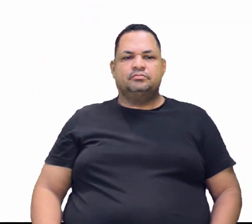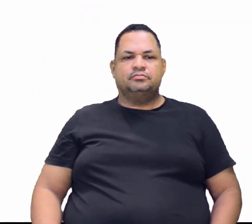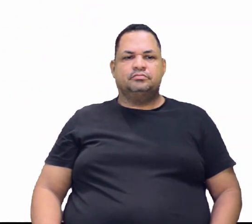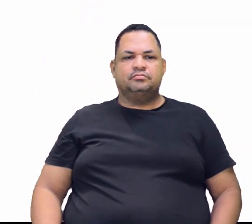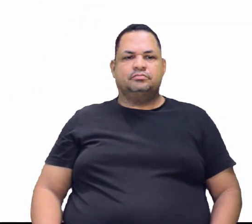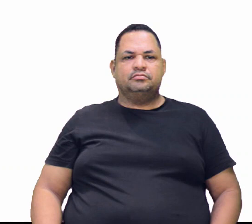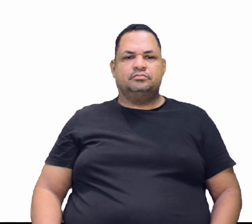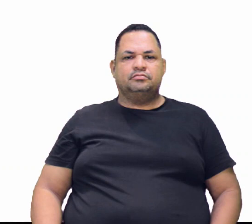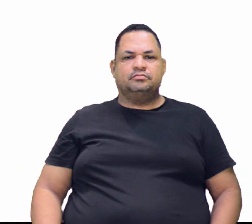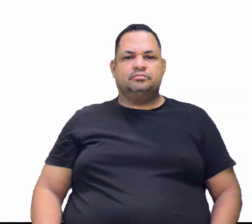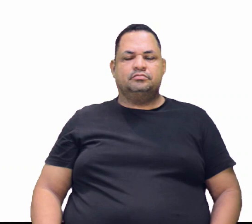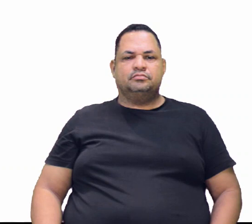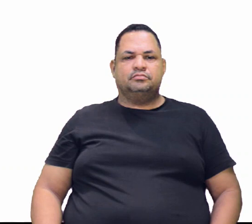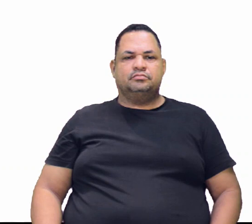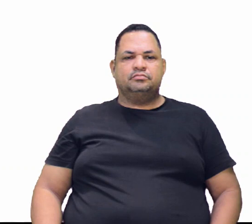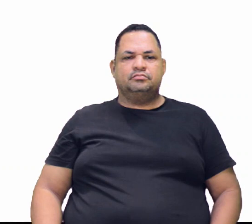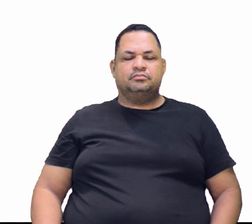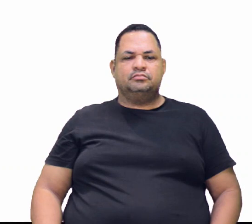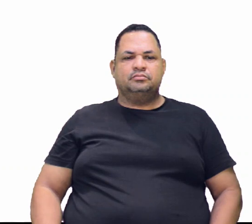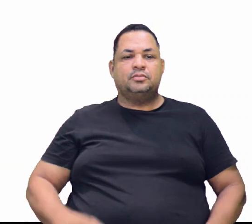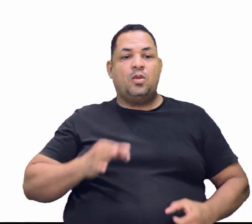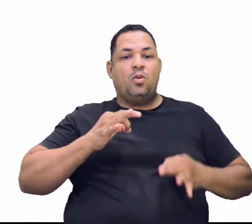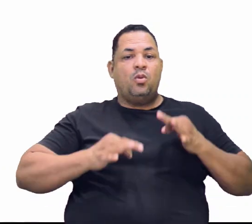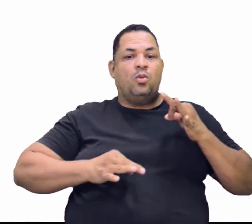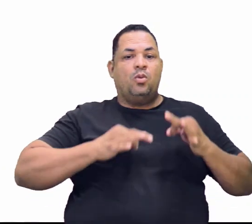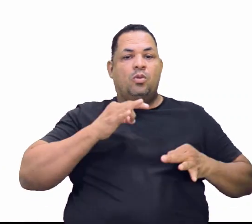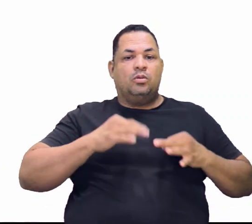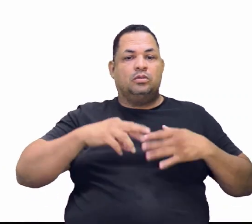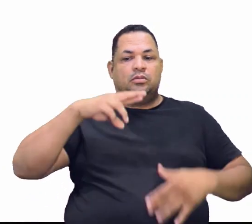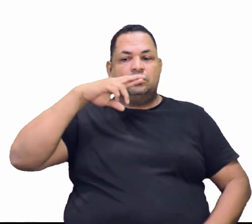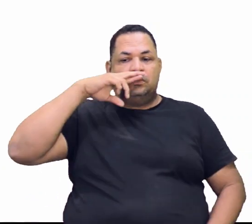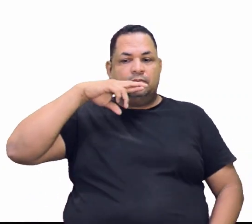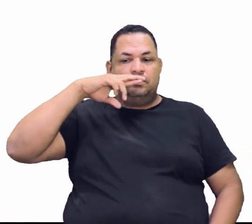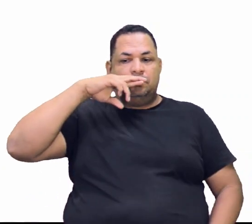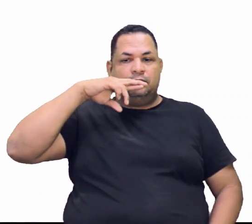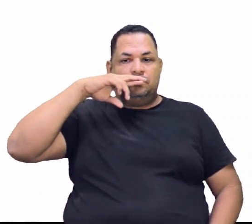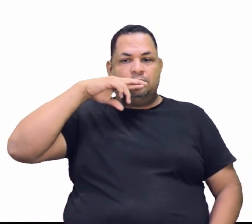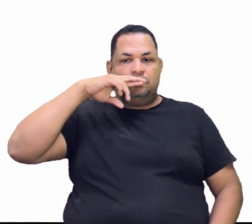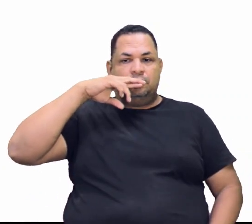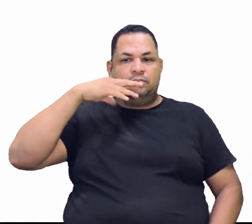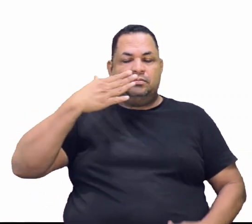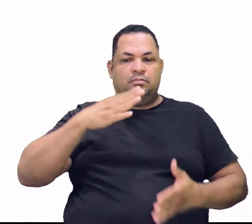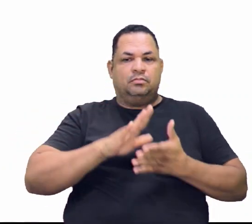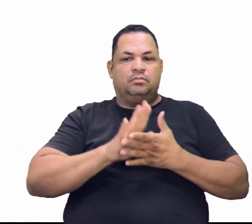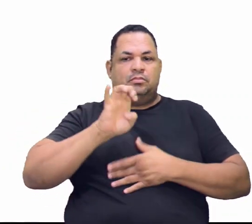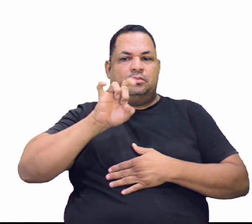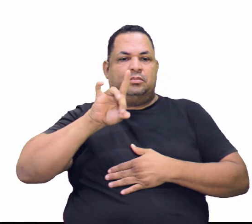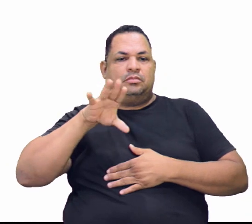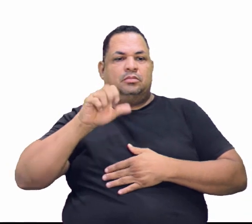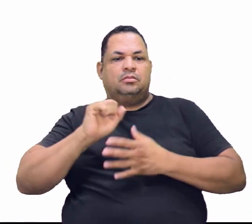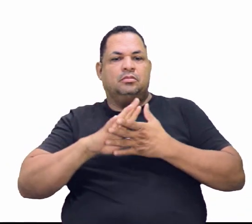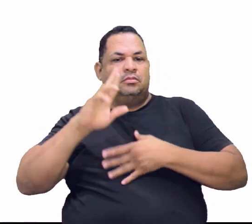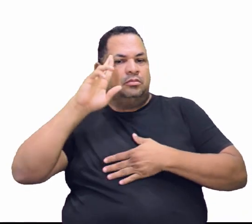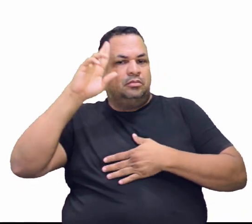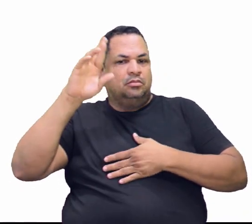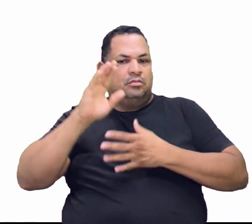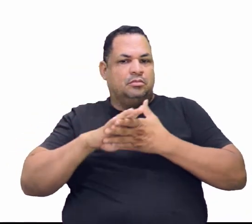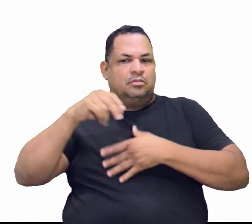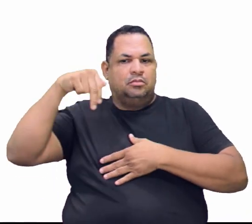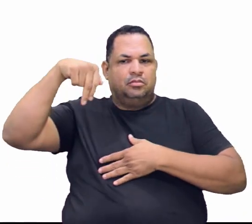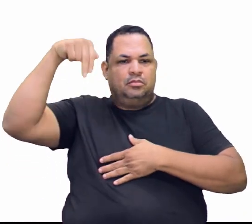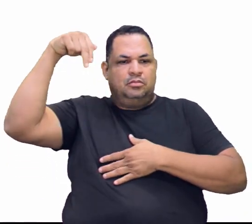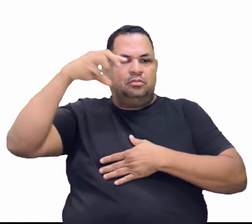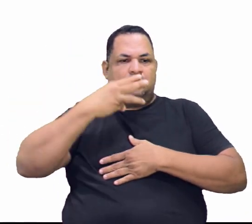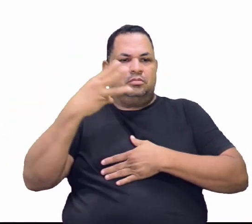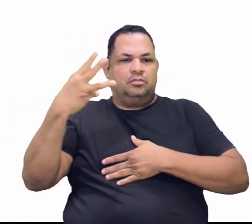Olha lá. Por ordem de Rondon, Aloysio comandou a seção norte ou